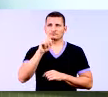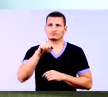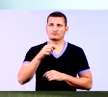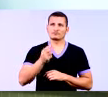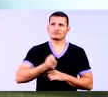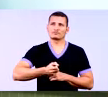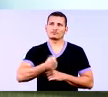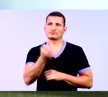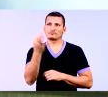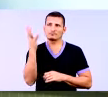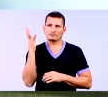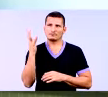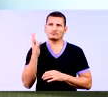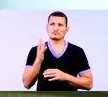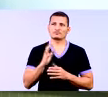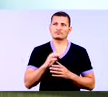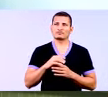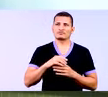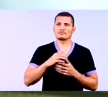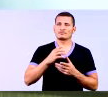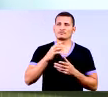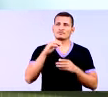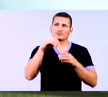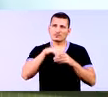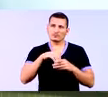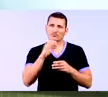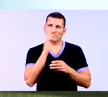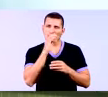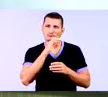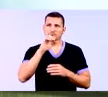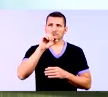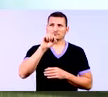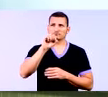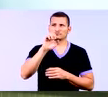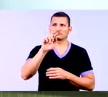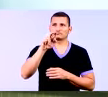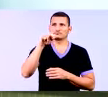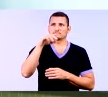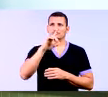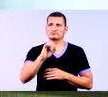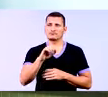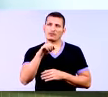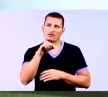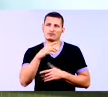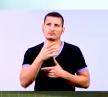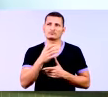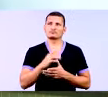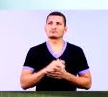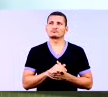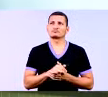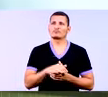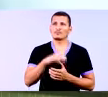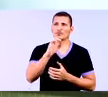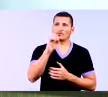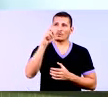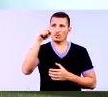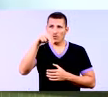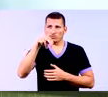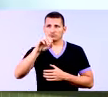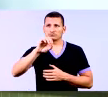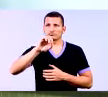ele gera por segundo, ele estando trabalhando ou não. Então,